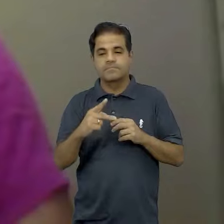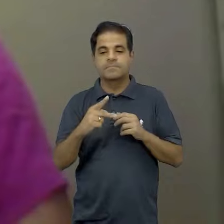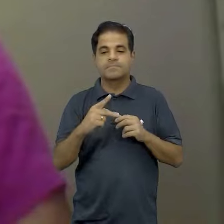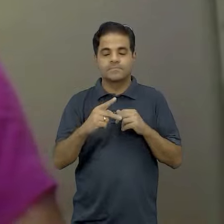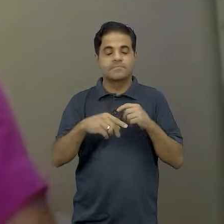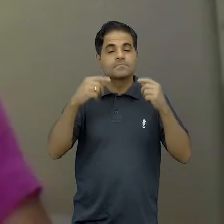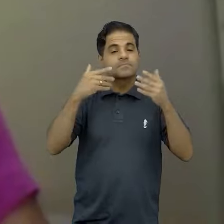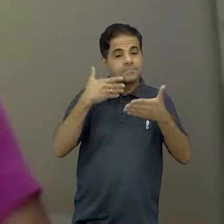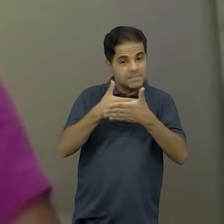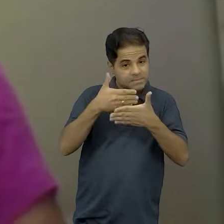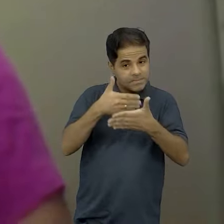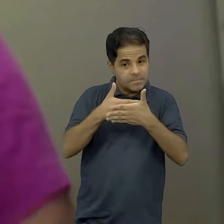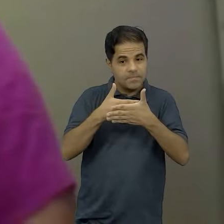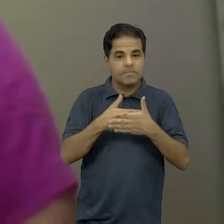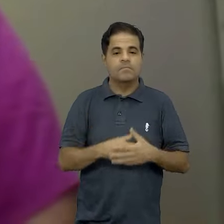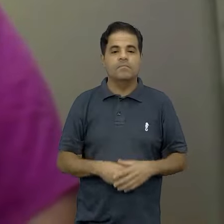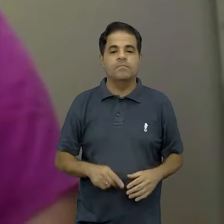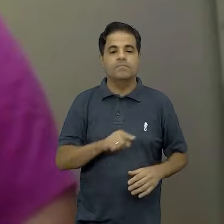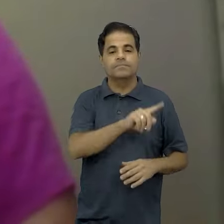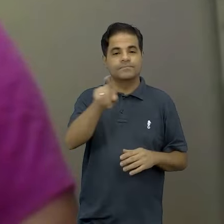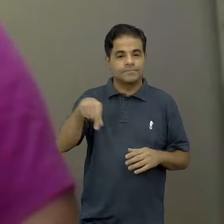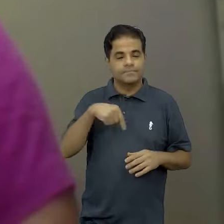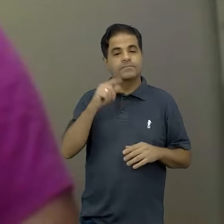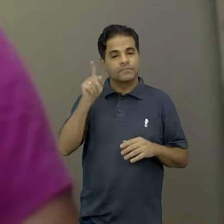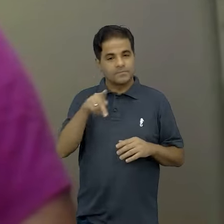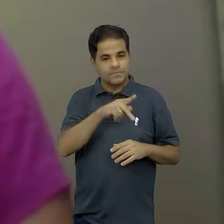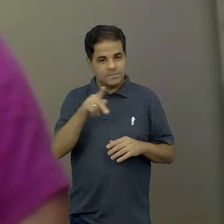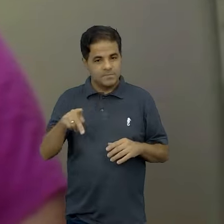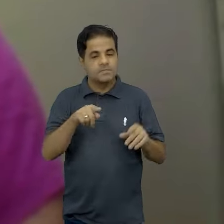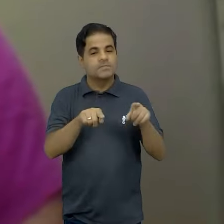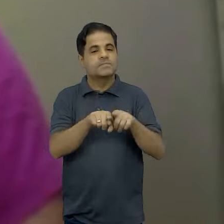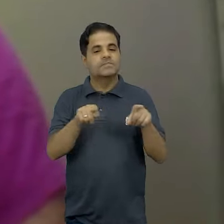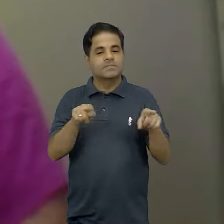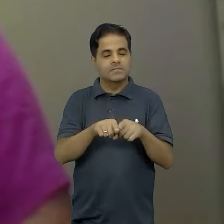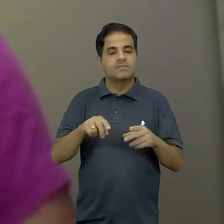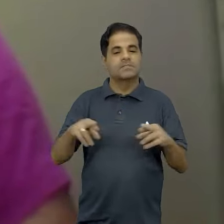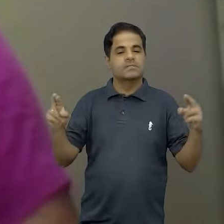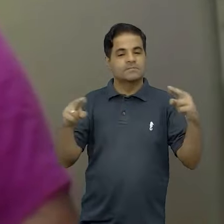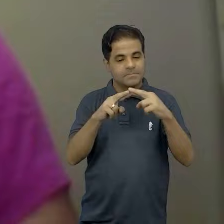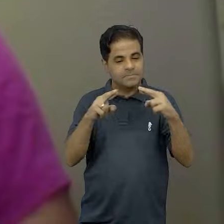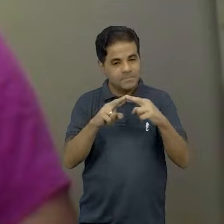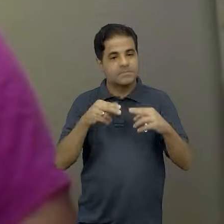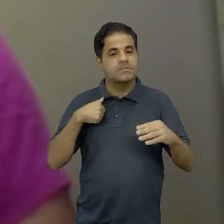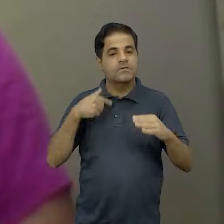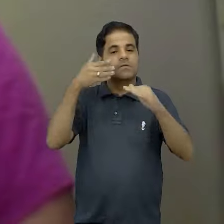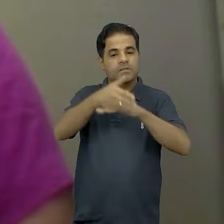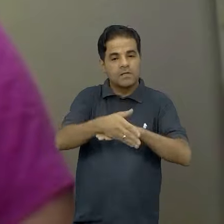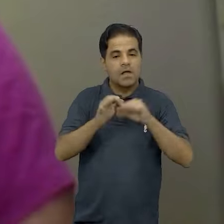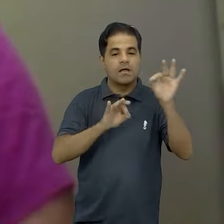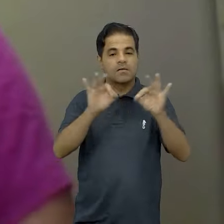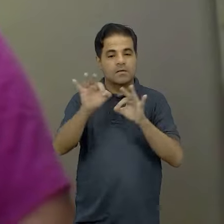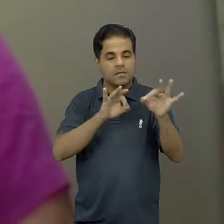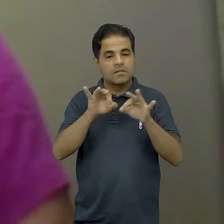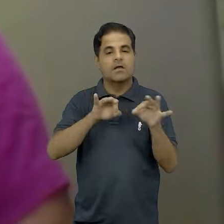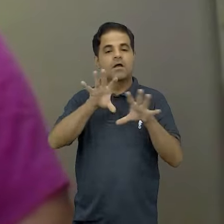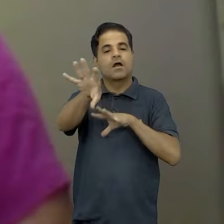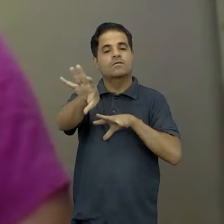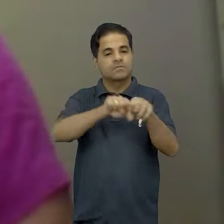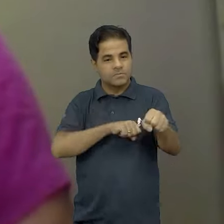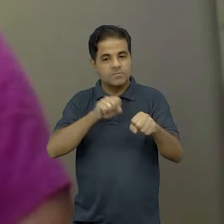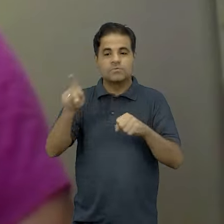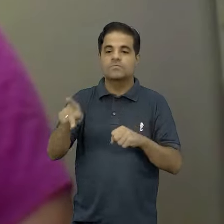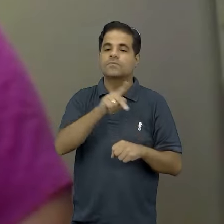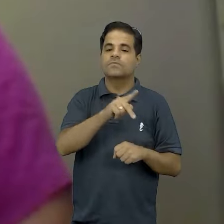Ribeirão Preto. Como vocês, sou professora da rede e atuo em projetos de formação